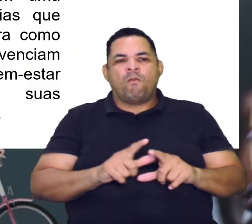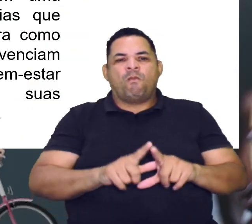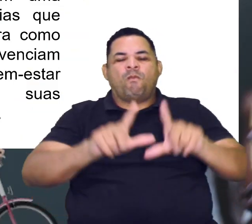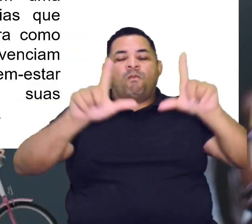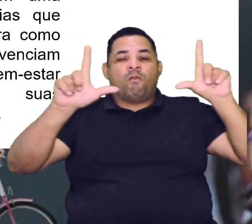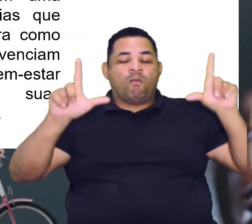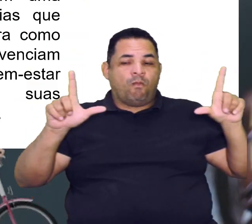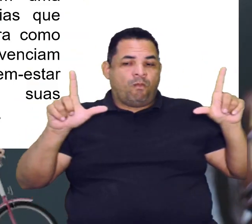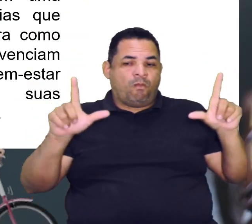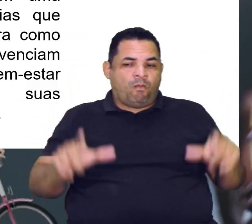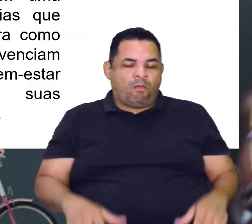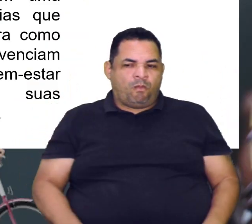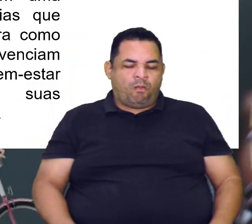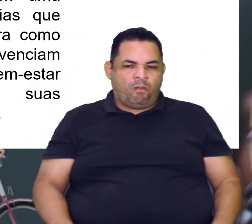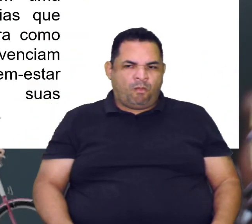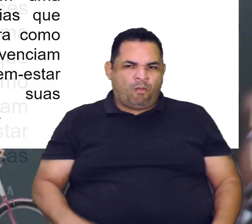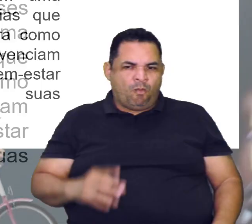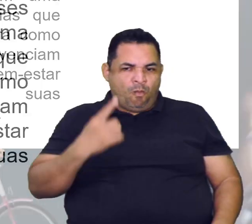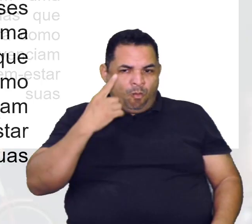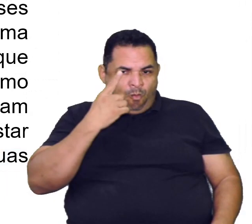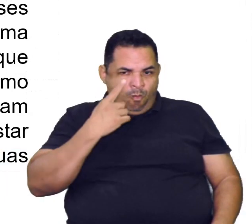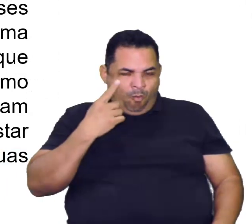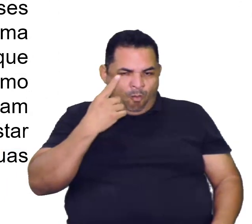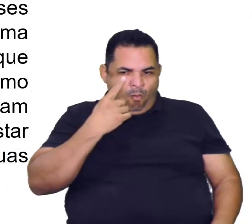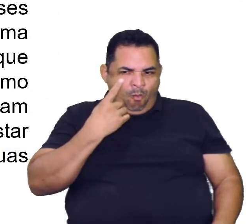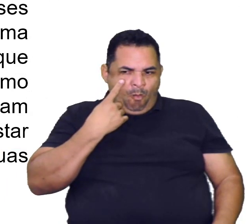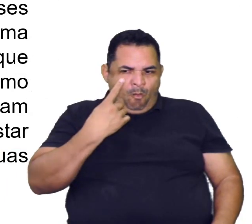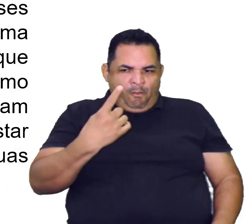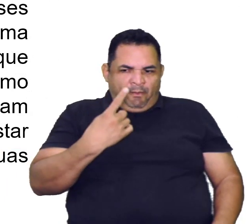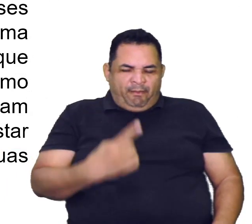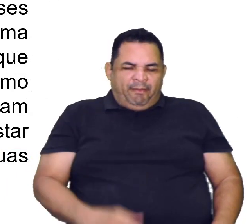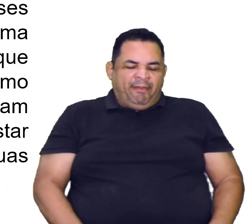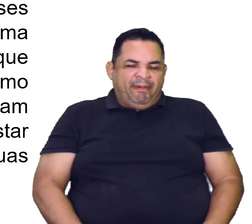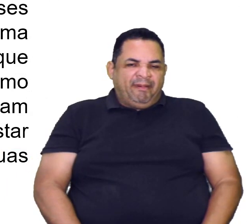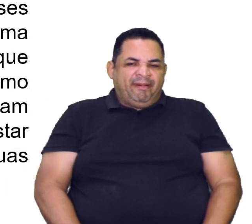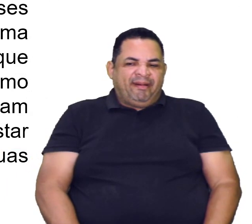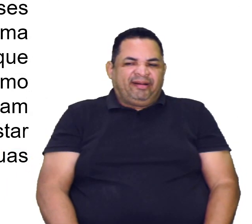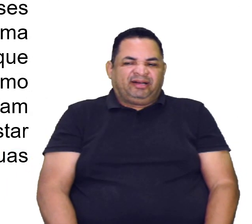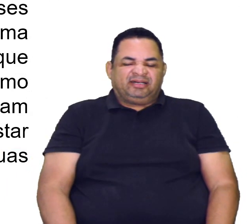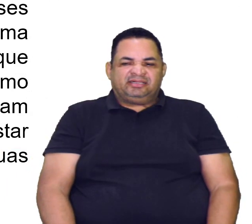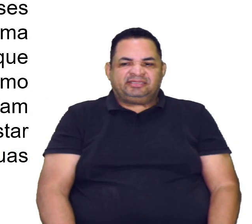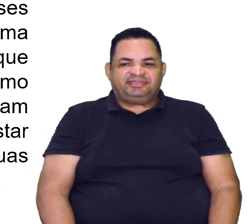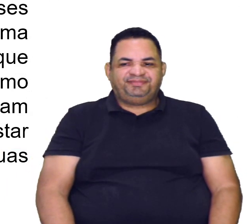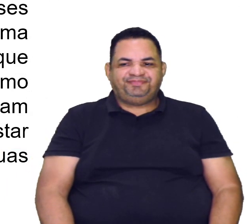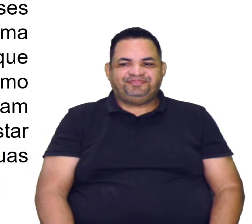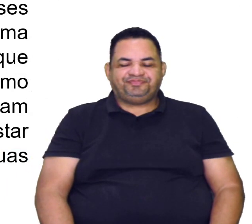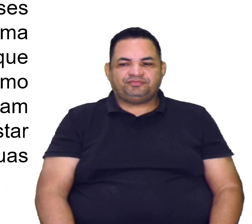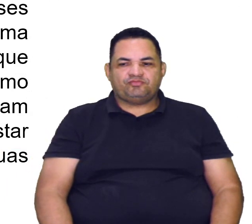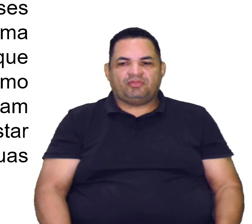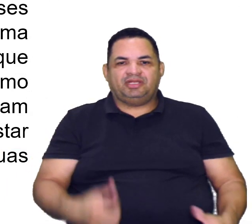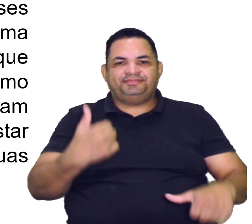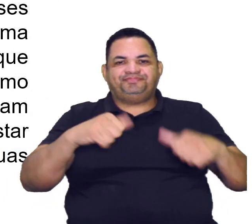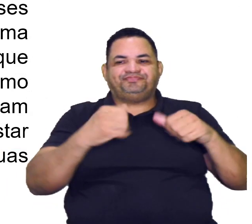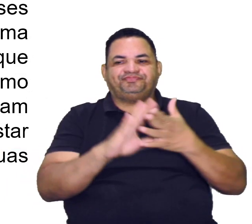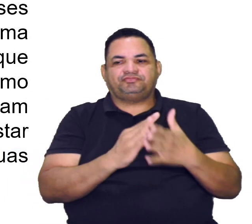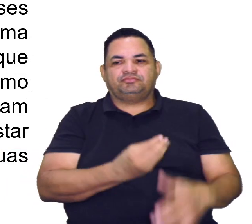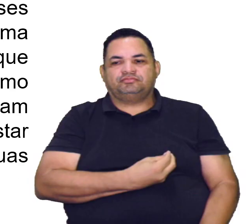meu diretor abrir essa tela para você olhar de pertinho. Olha só. Então, Qualidade de vida, ela